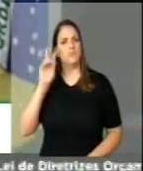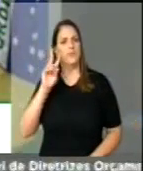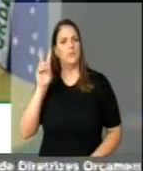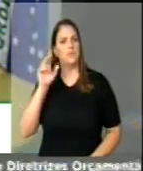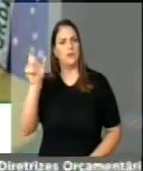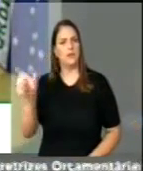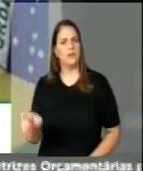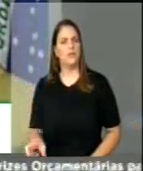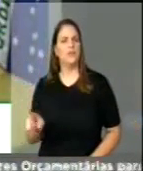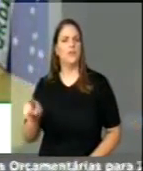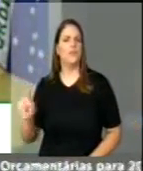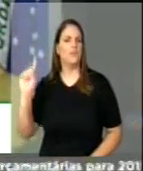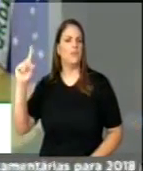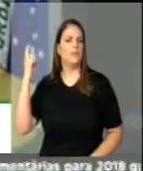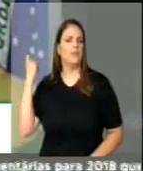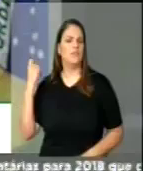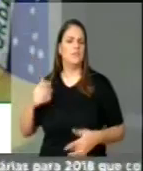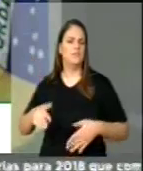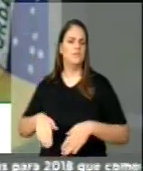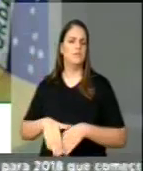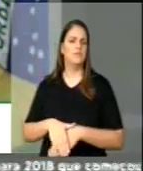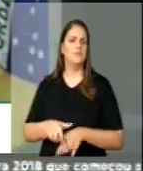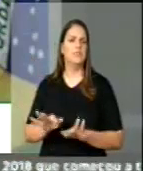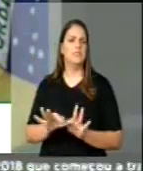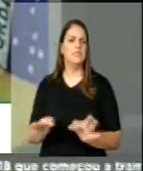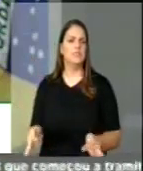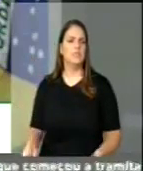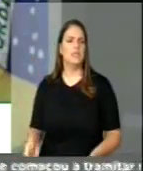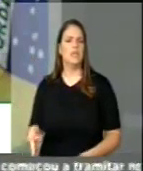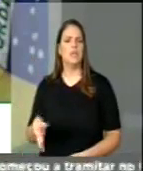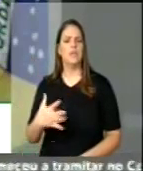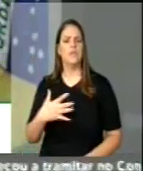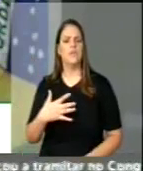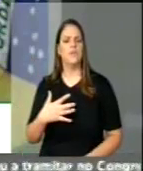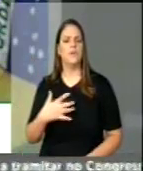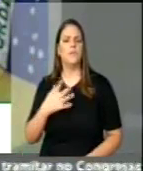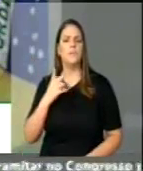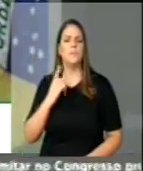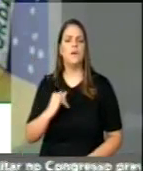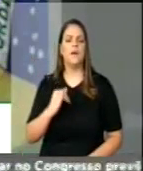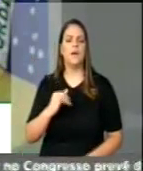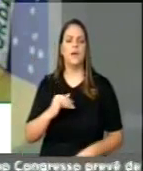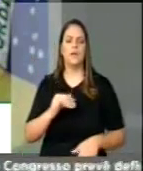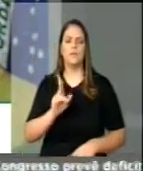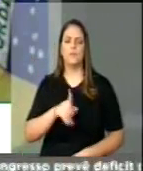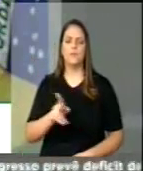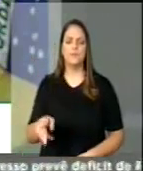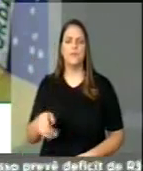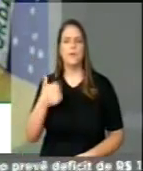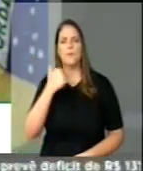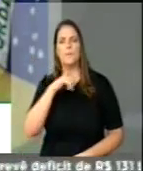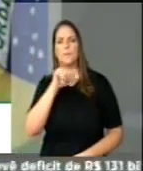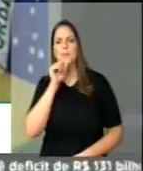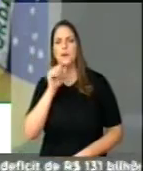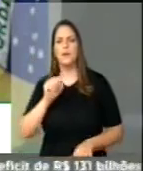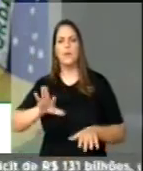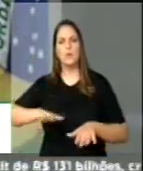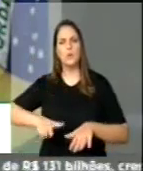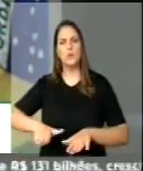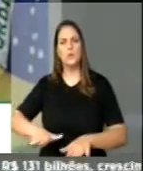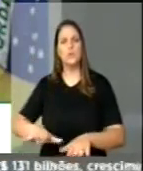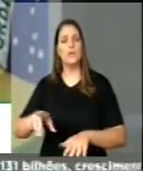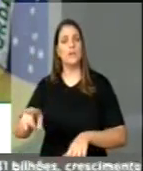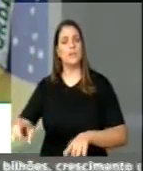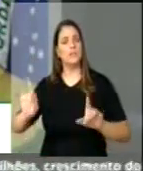brasileiro de origem humilde, filho de um professor e de uma costureira, que pelo seu enorme talento conquistou o papel